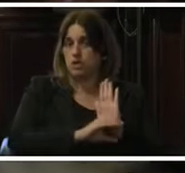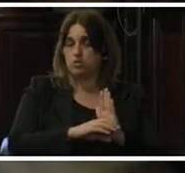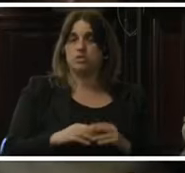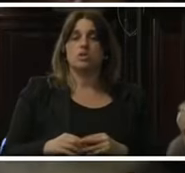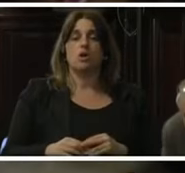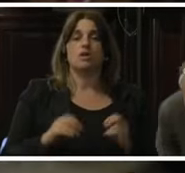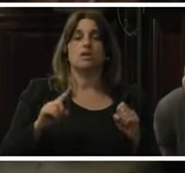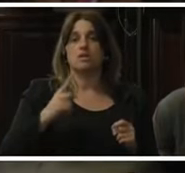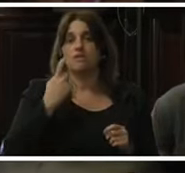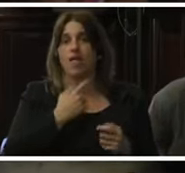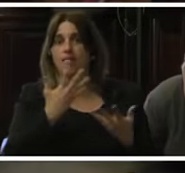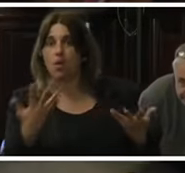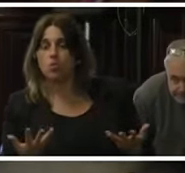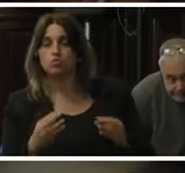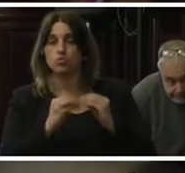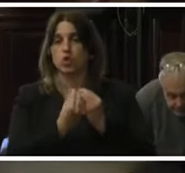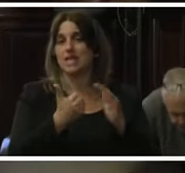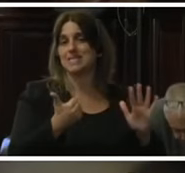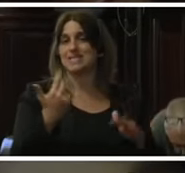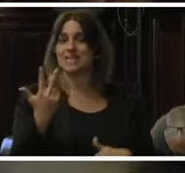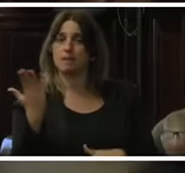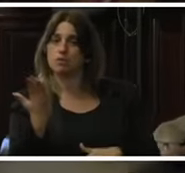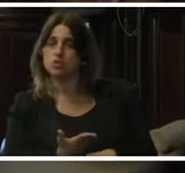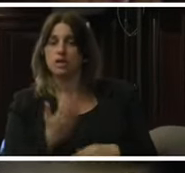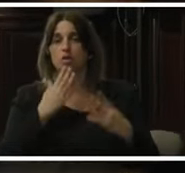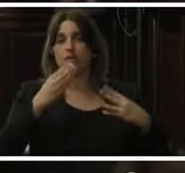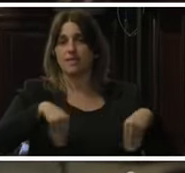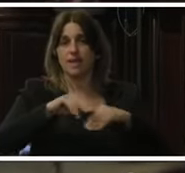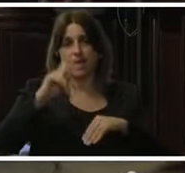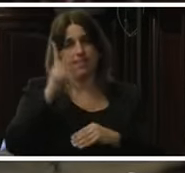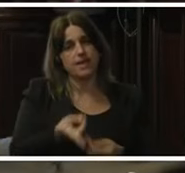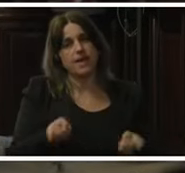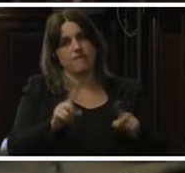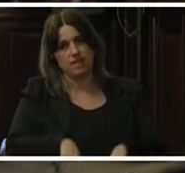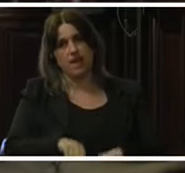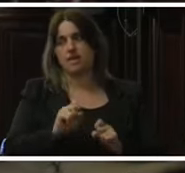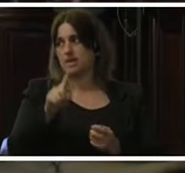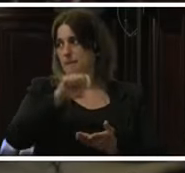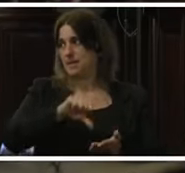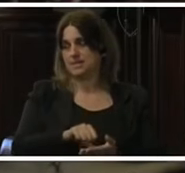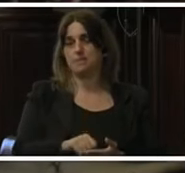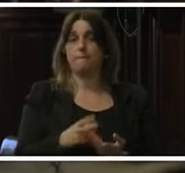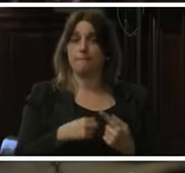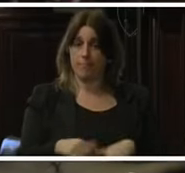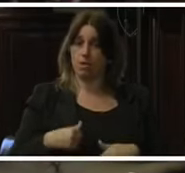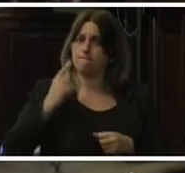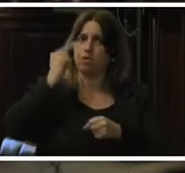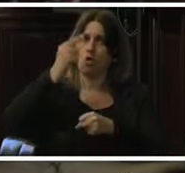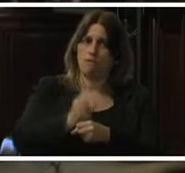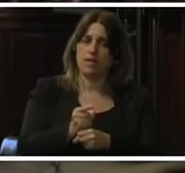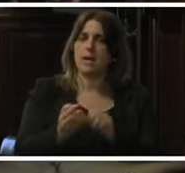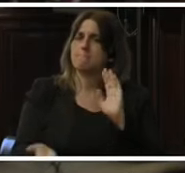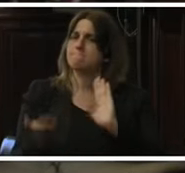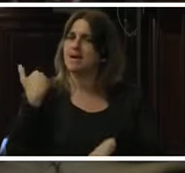63% de terras indígenas reivindicados no país o que obriga mais da metade destas